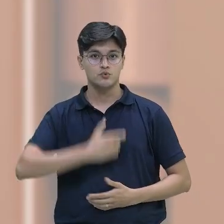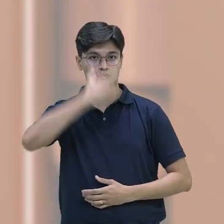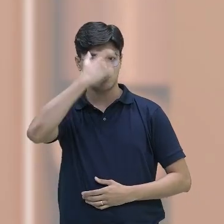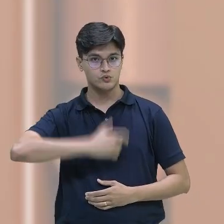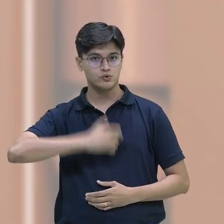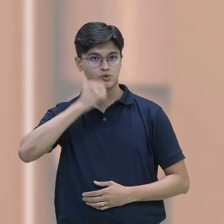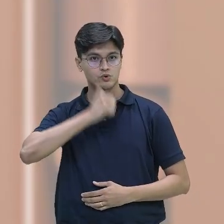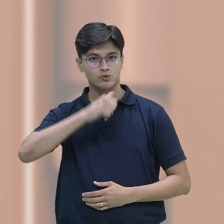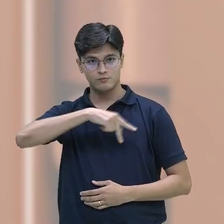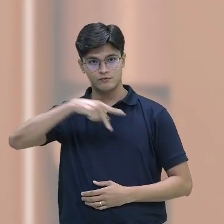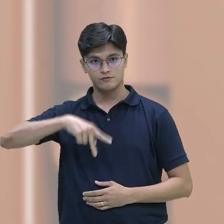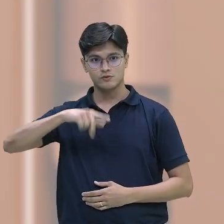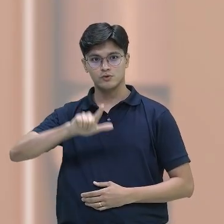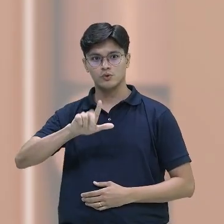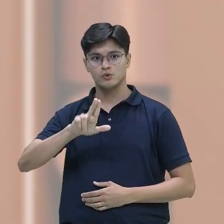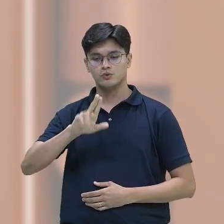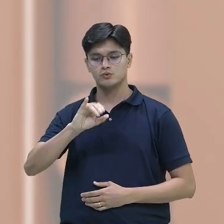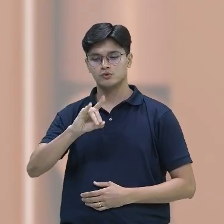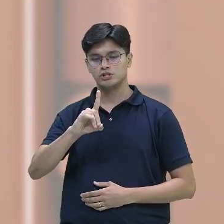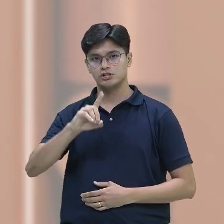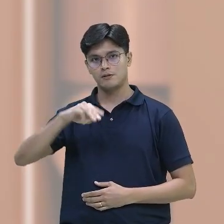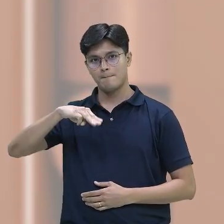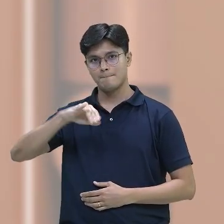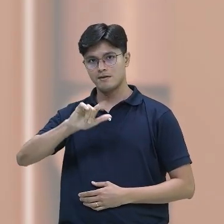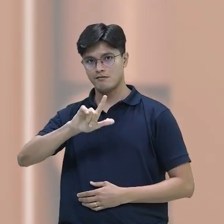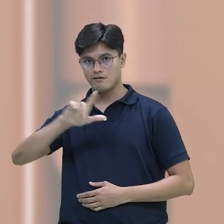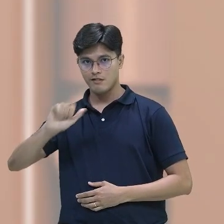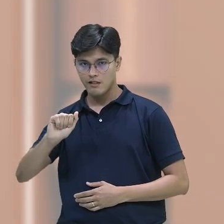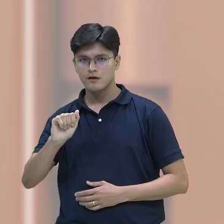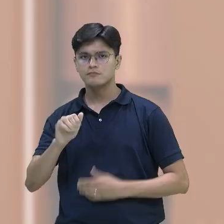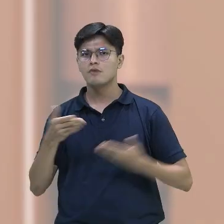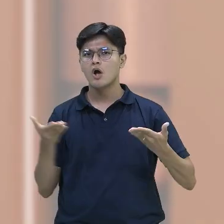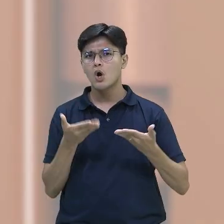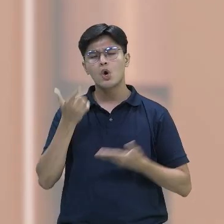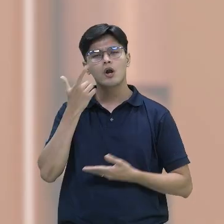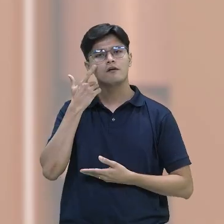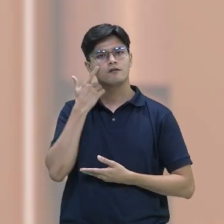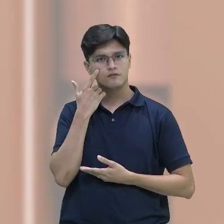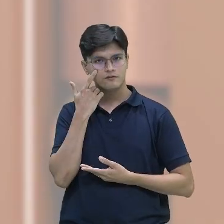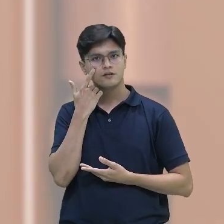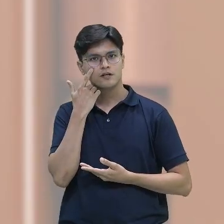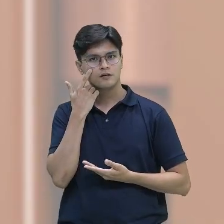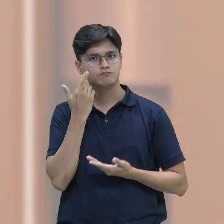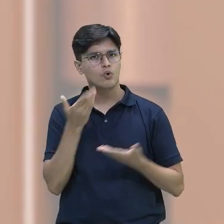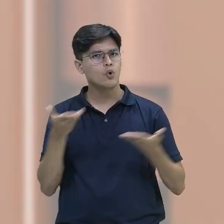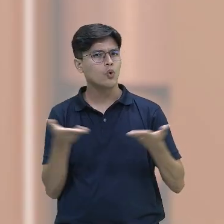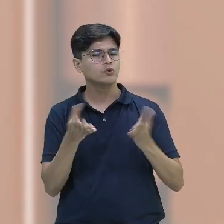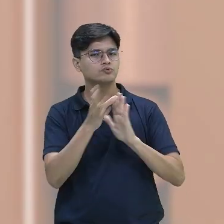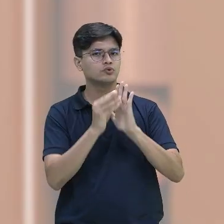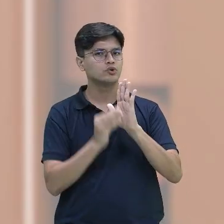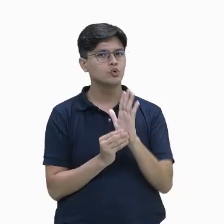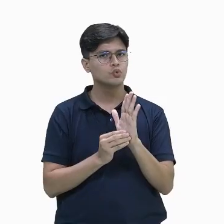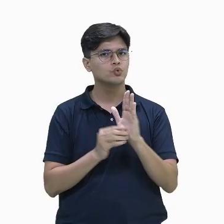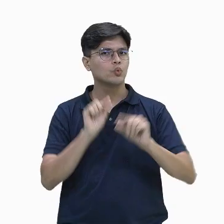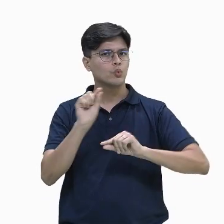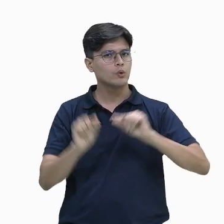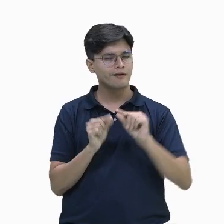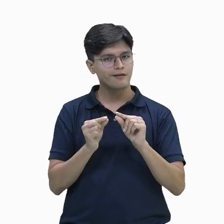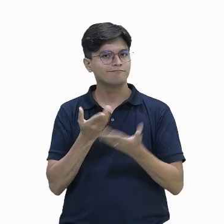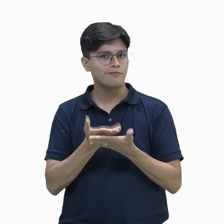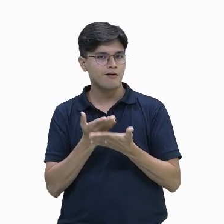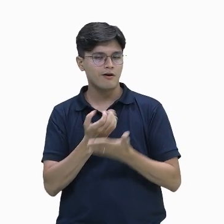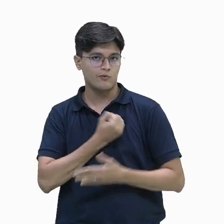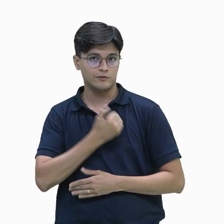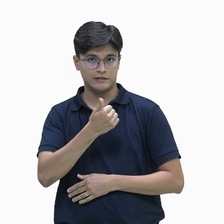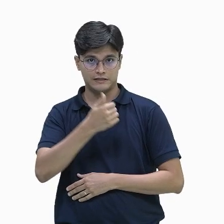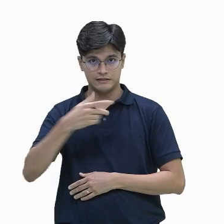professora Ludmila Dutra. Vamos agora verificar o que estudaremos na nossa aula 13. O objeto de